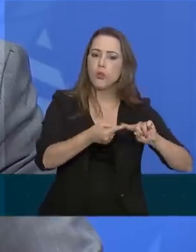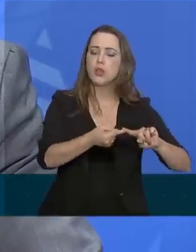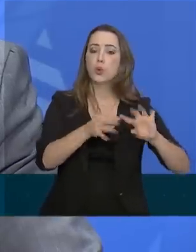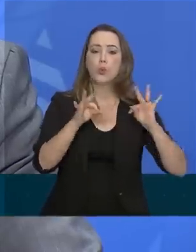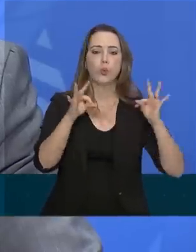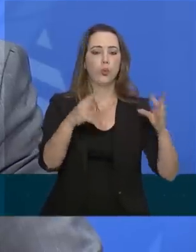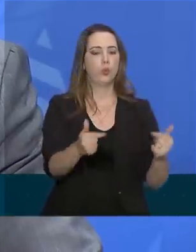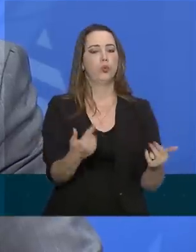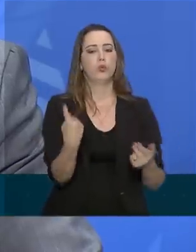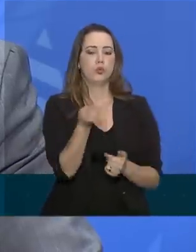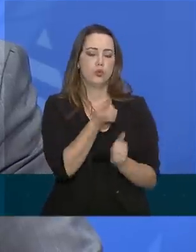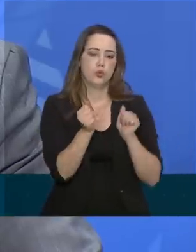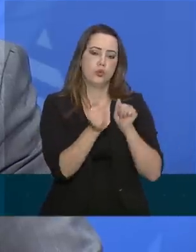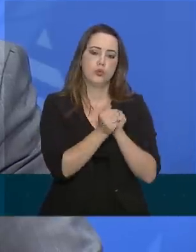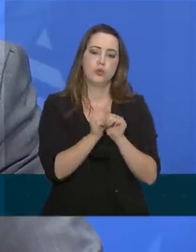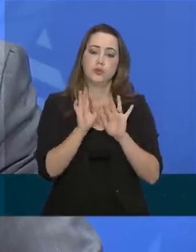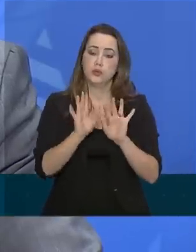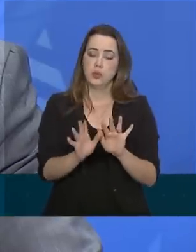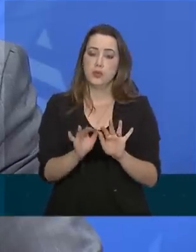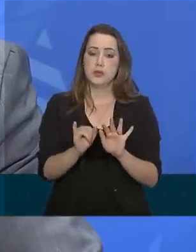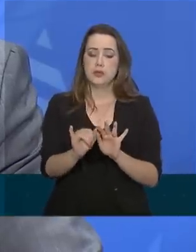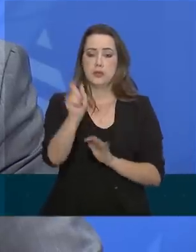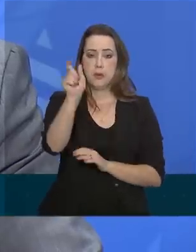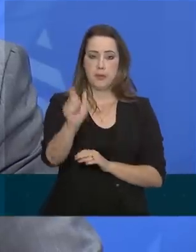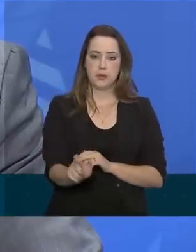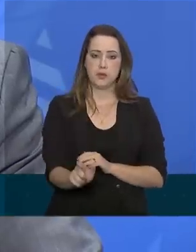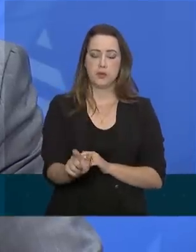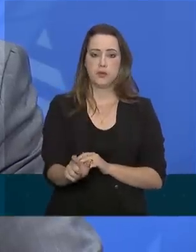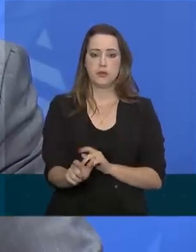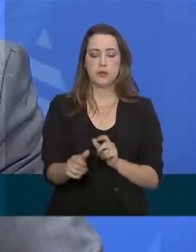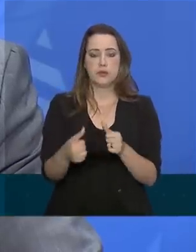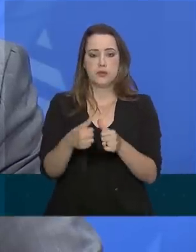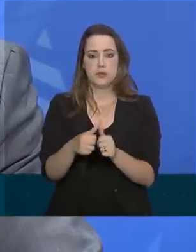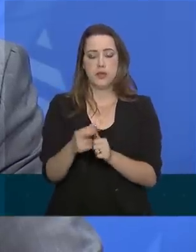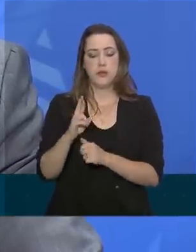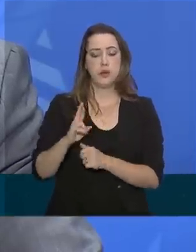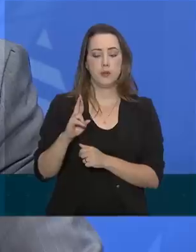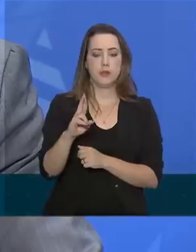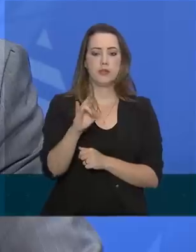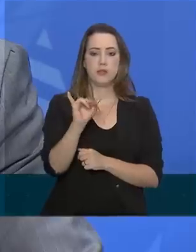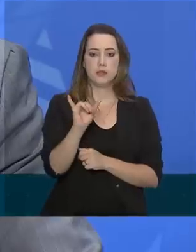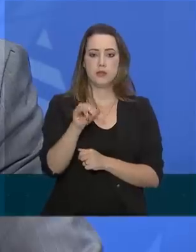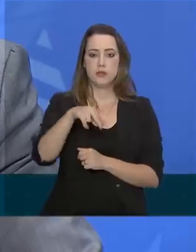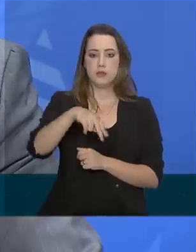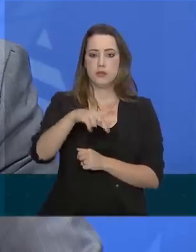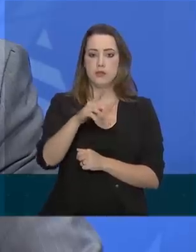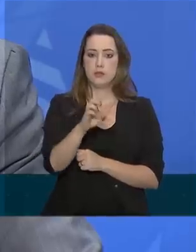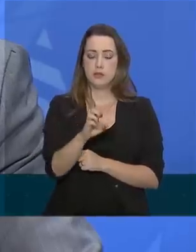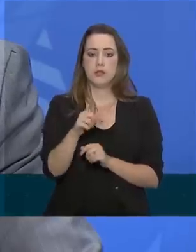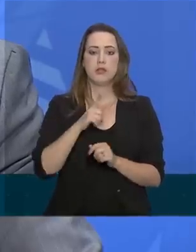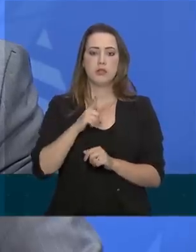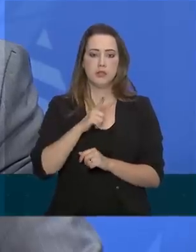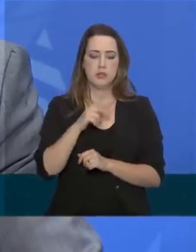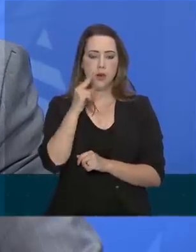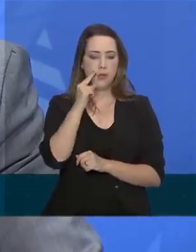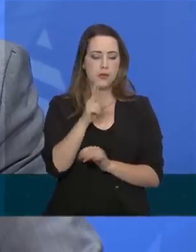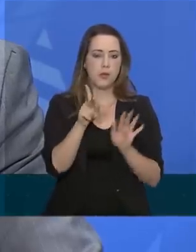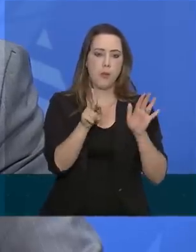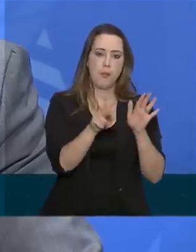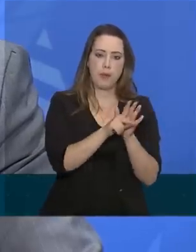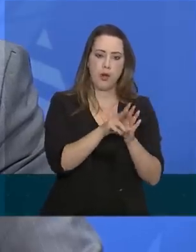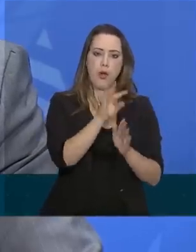que aqueles que compareceram pelo inpi tem uma visão própria do técnico que